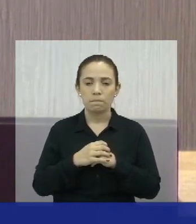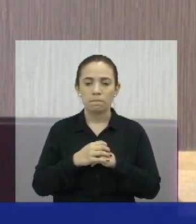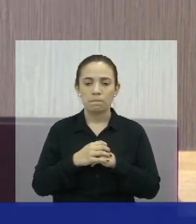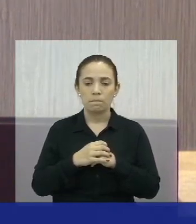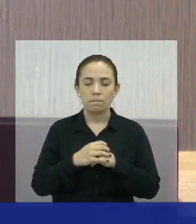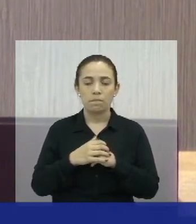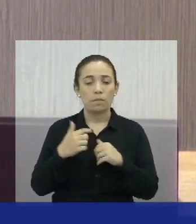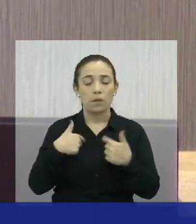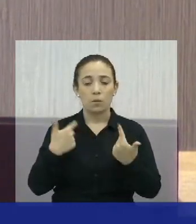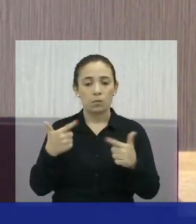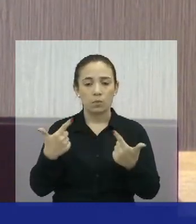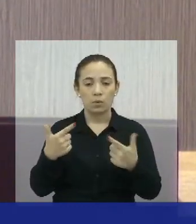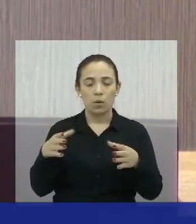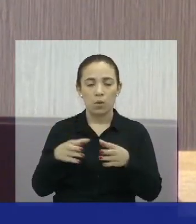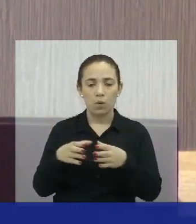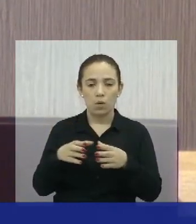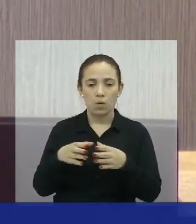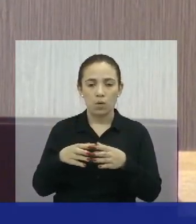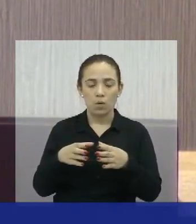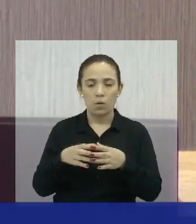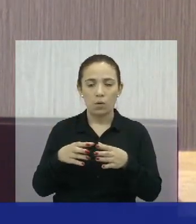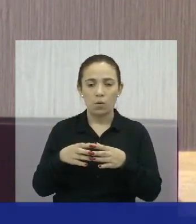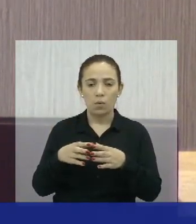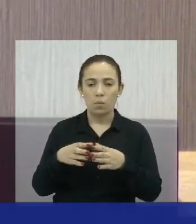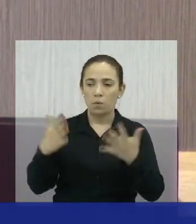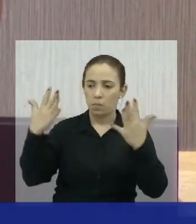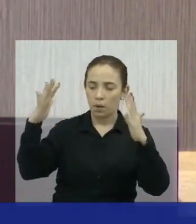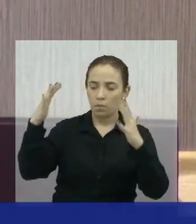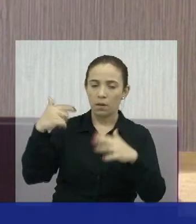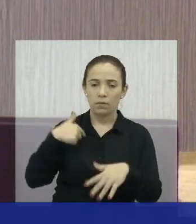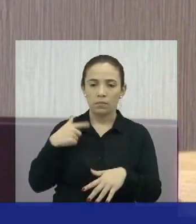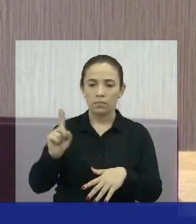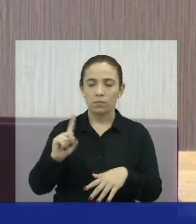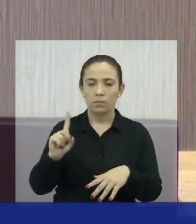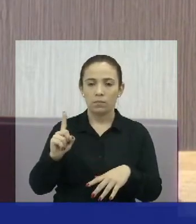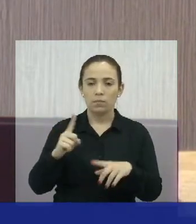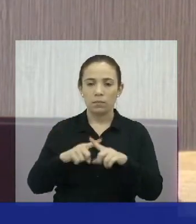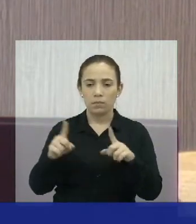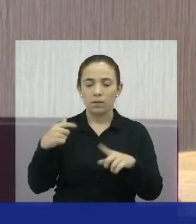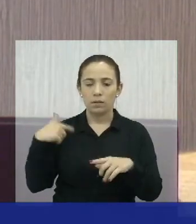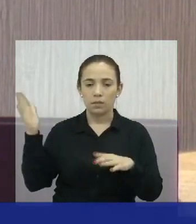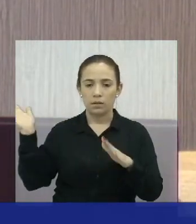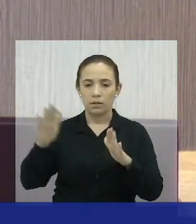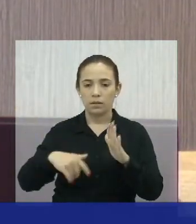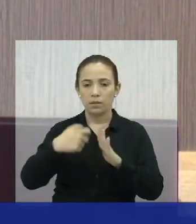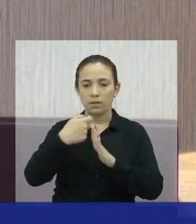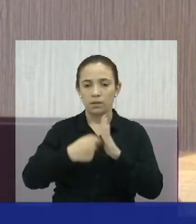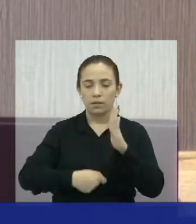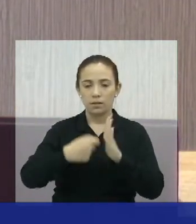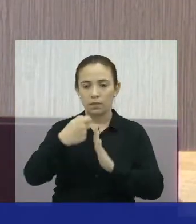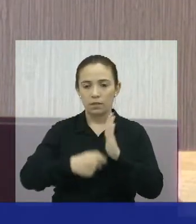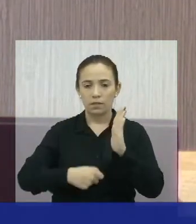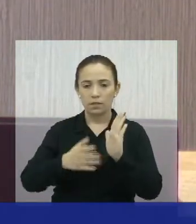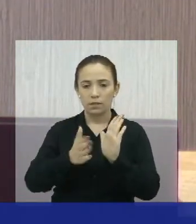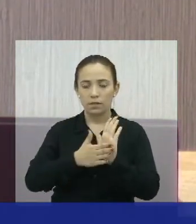quando eu estiver falando, dizendo, muito bem, Lourdes, é isso aí mesmo, mas eu trouxe por escrito.